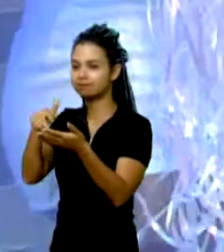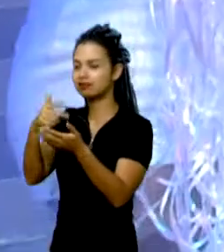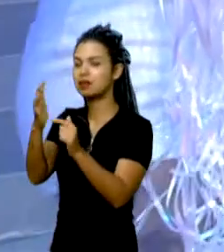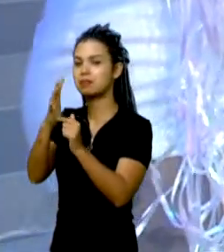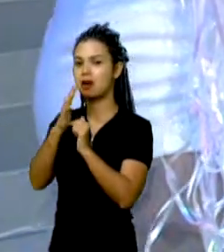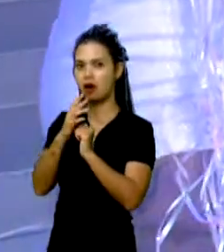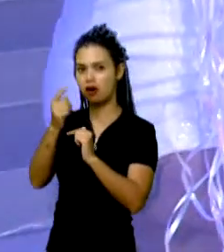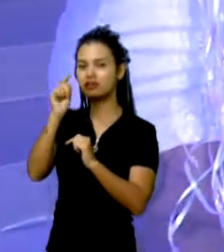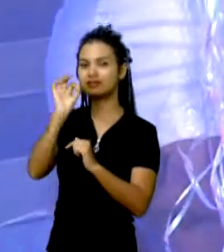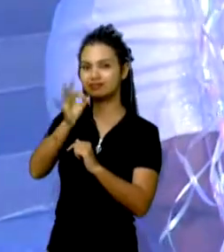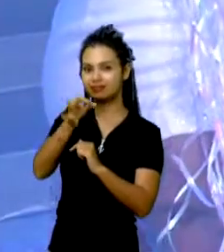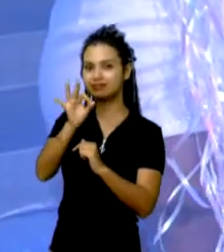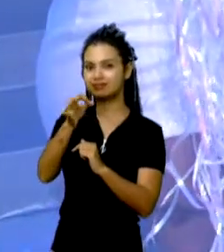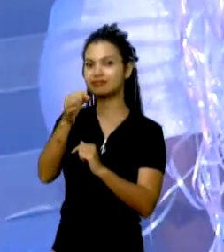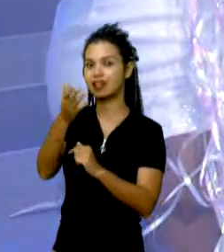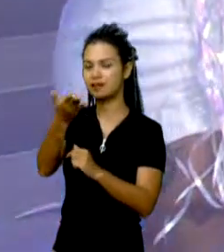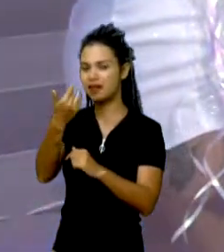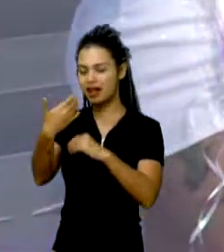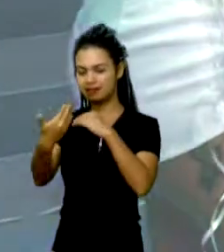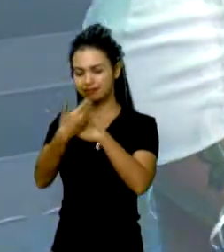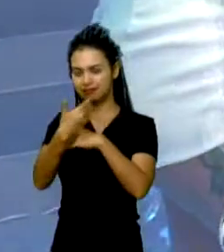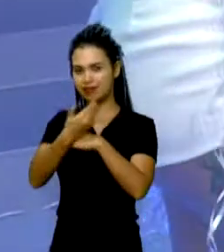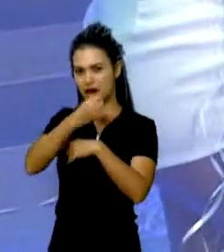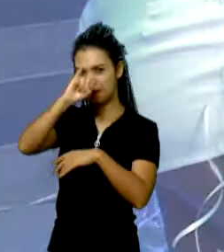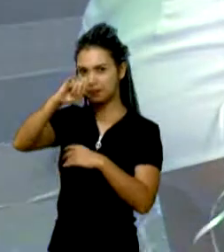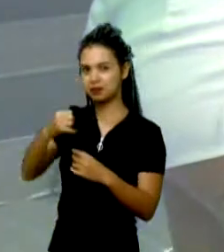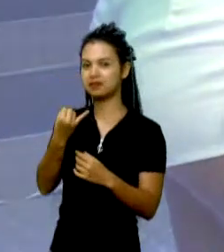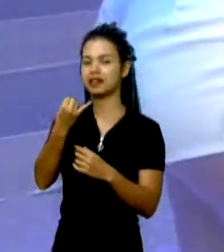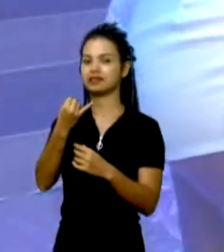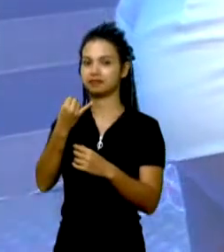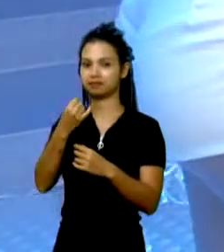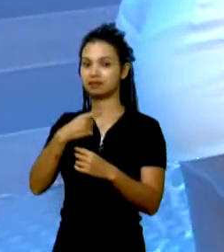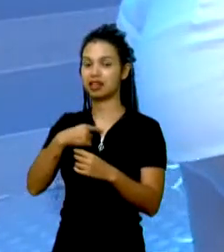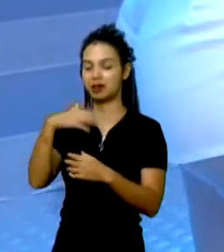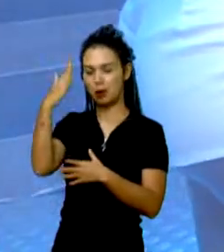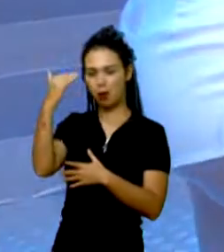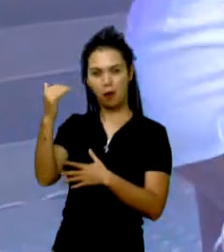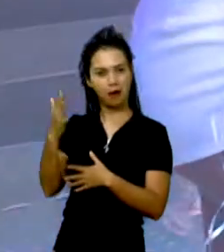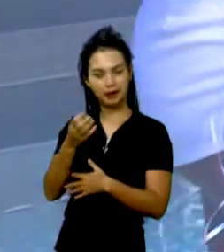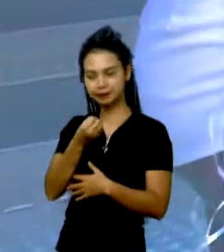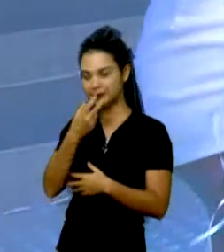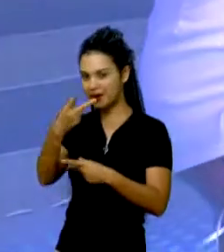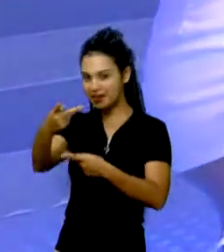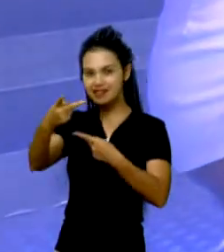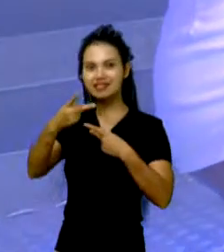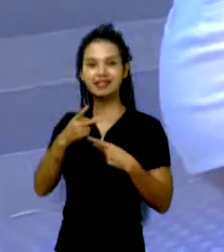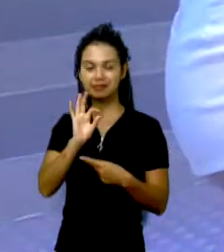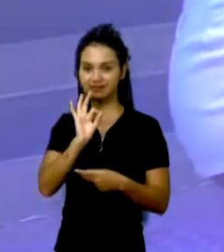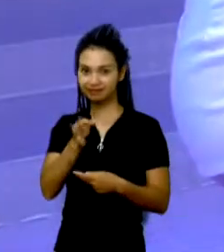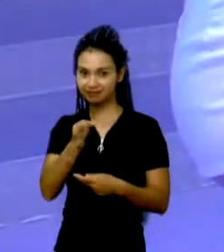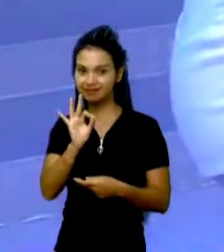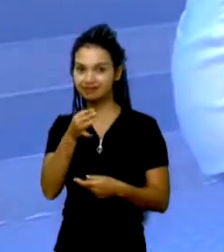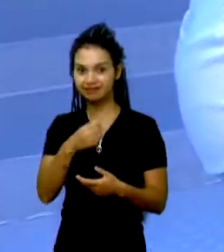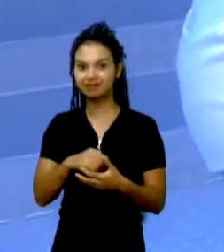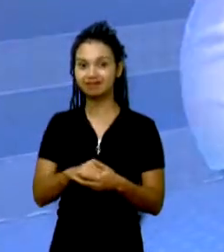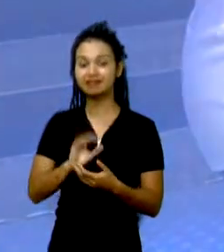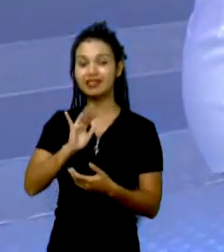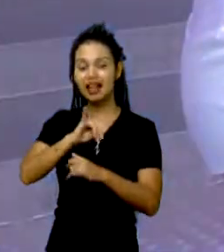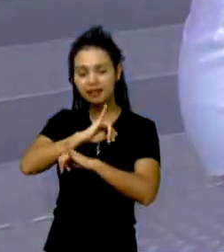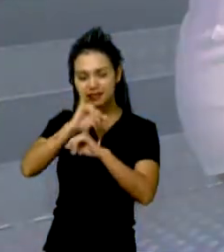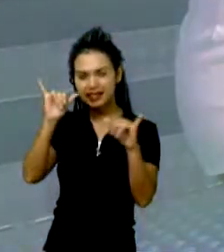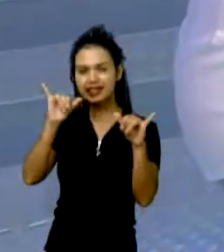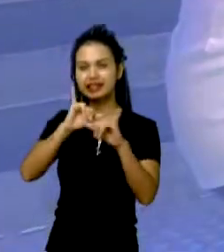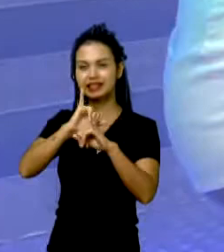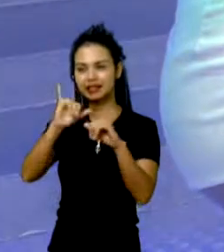grande oportunidade aqui no palco do nosso programa e vai ser uma honra para mim receber você. Então você já fala para todo mundo que gosta de